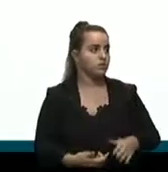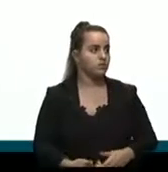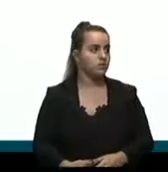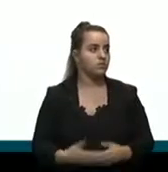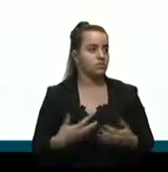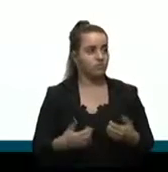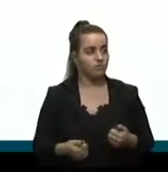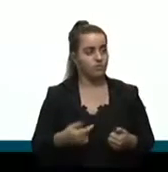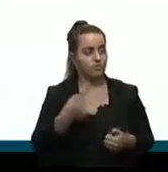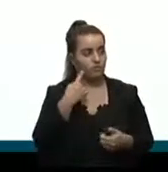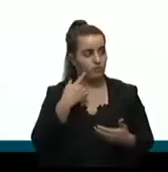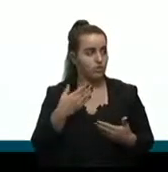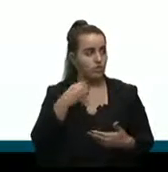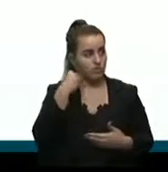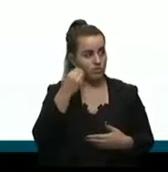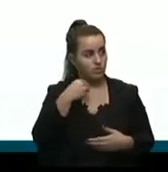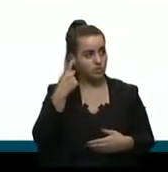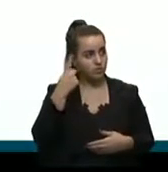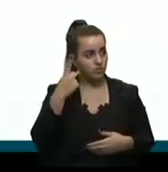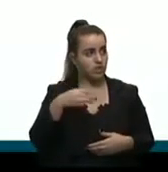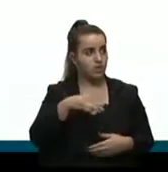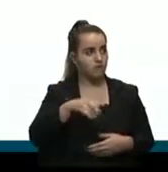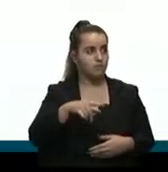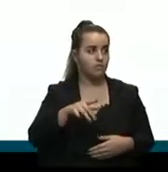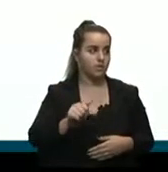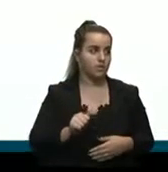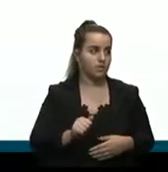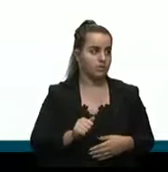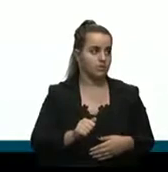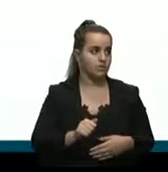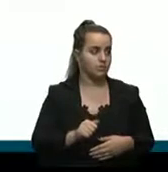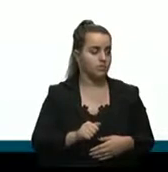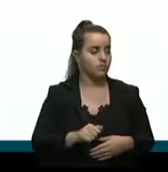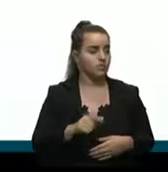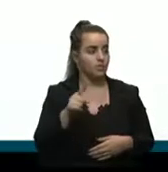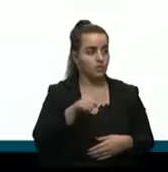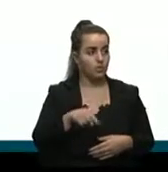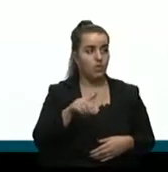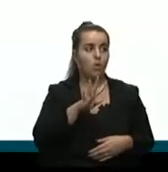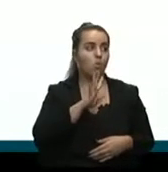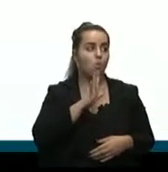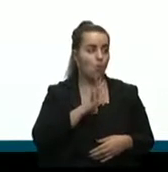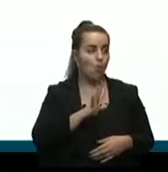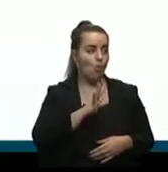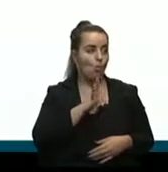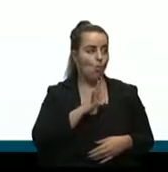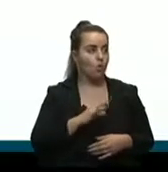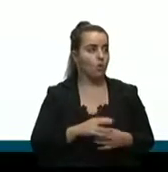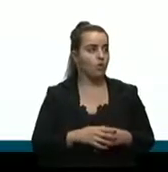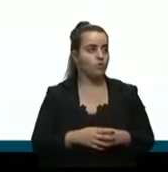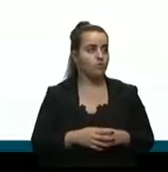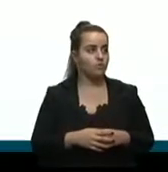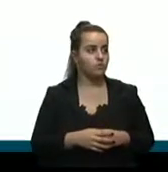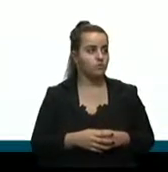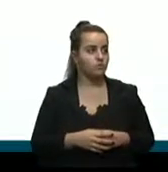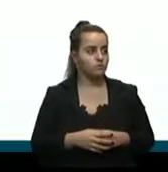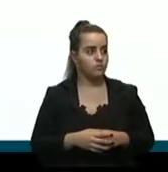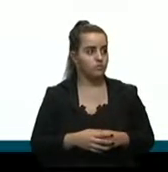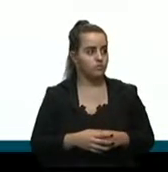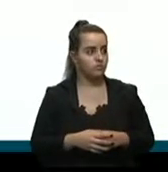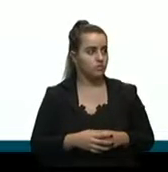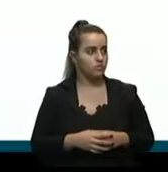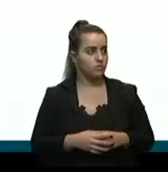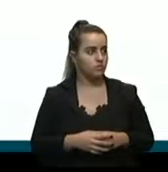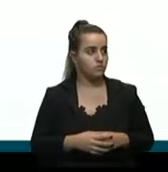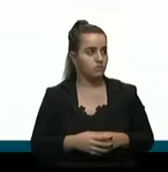e vamos considerar o teste de hipótese para a média. Primeiramente, com a variância